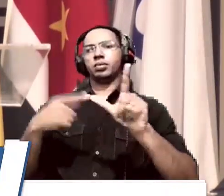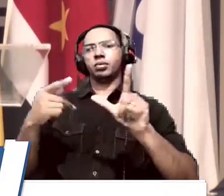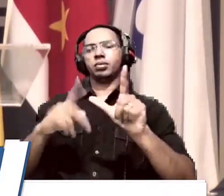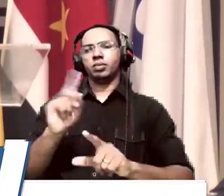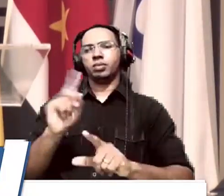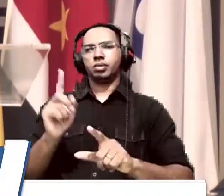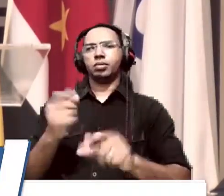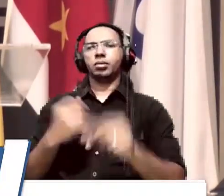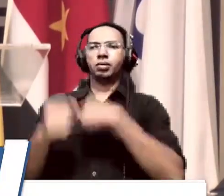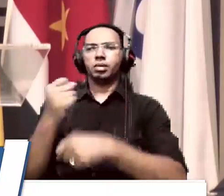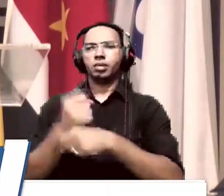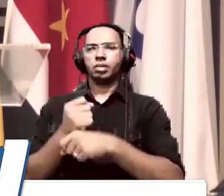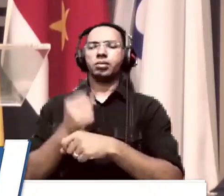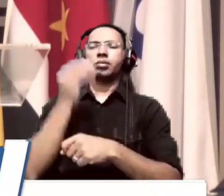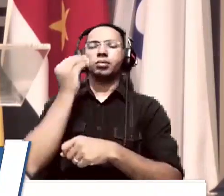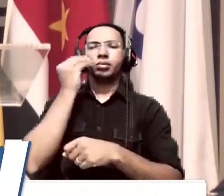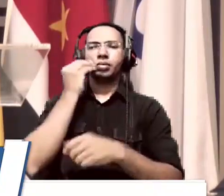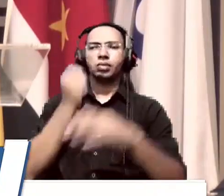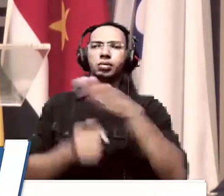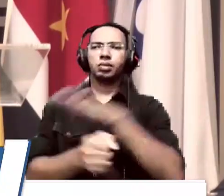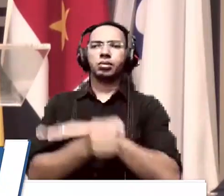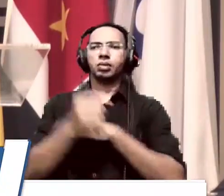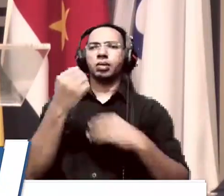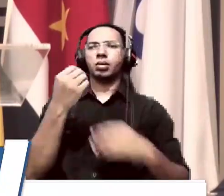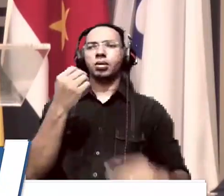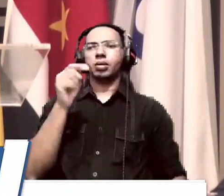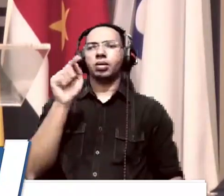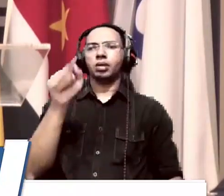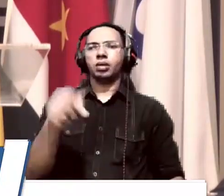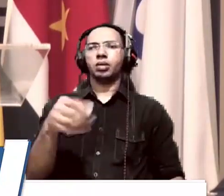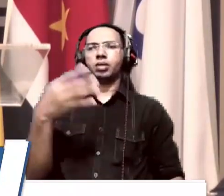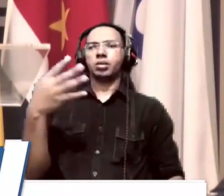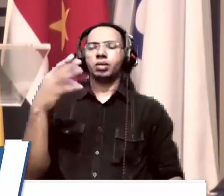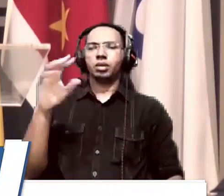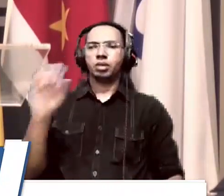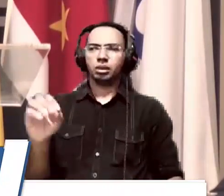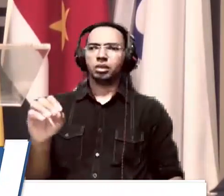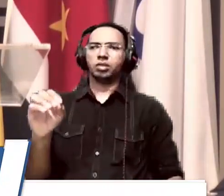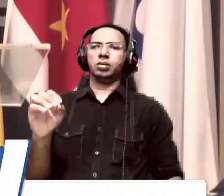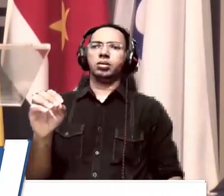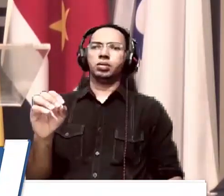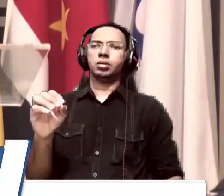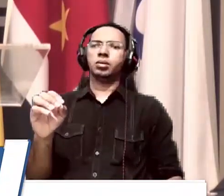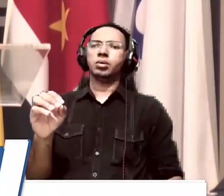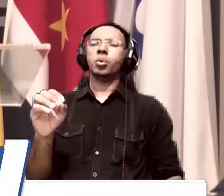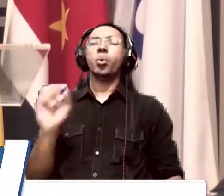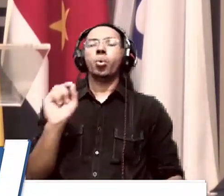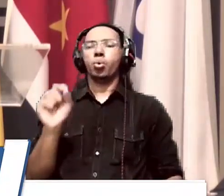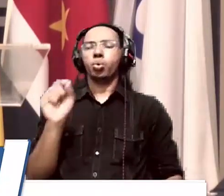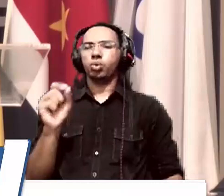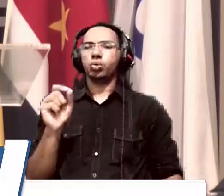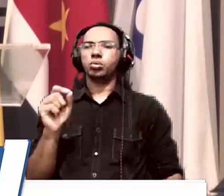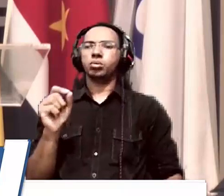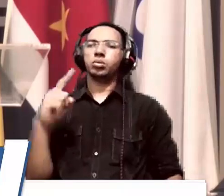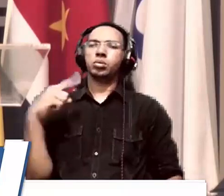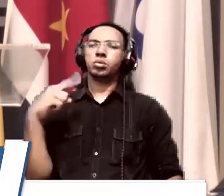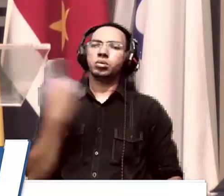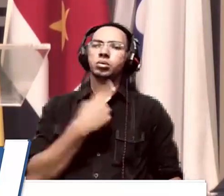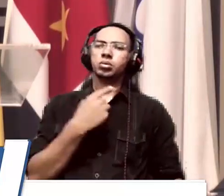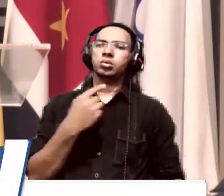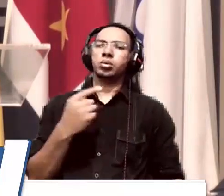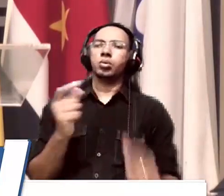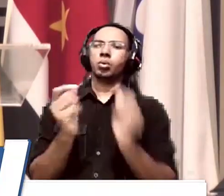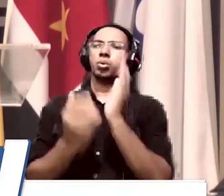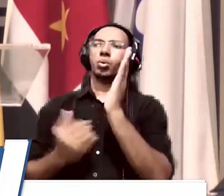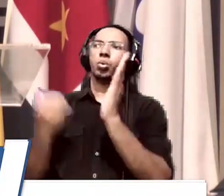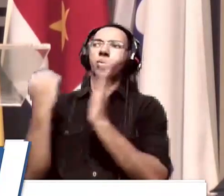passado estavam tentando colocar 7,40 a passagem no nosso município, que tornaria o passe da nossa cidade o mais alto do